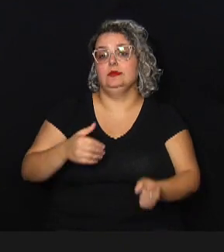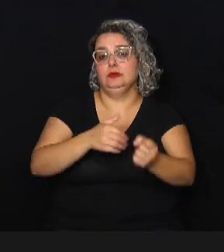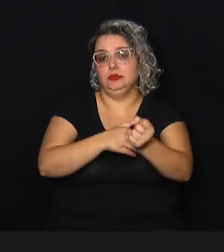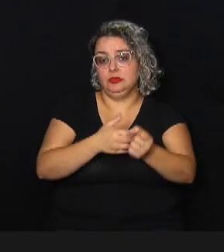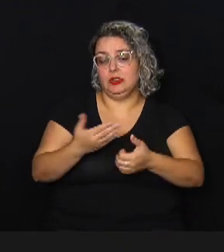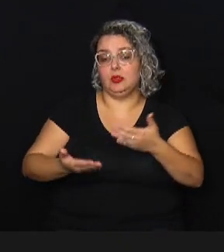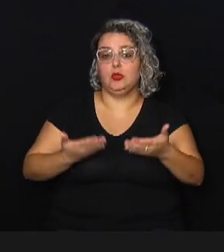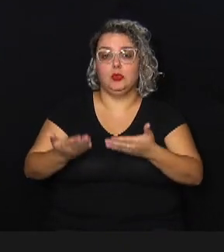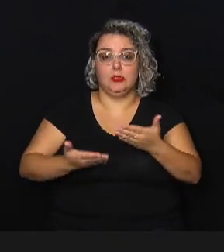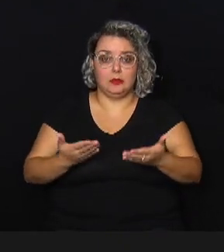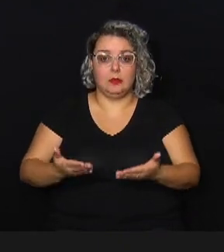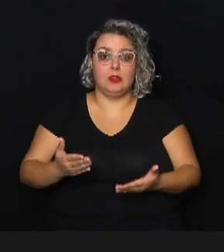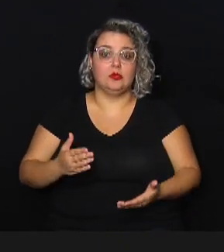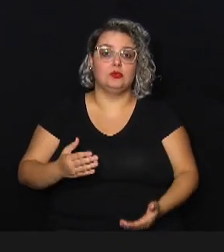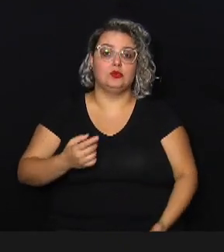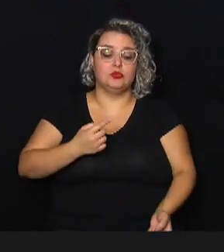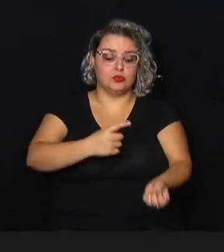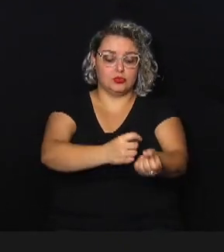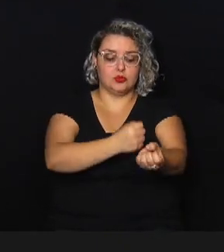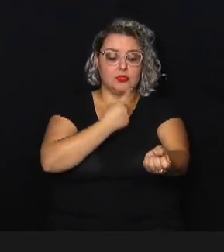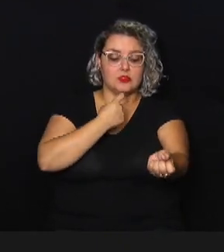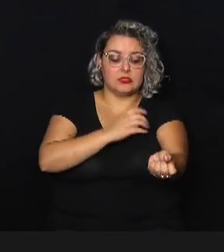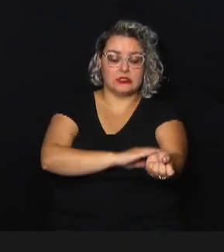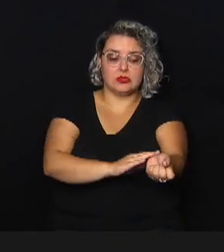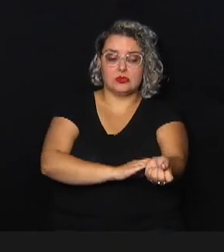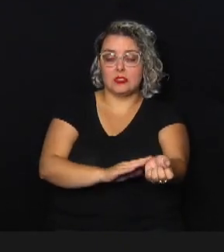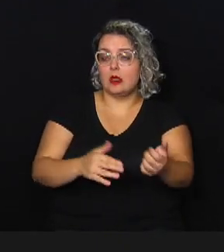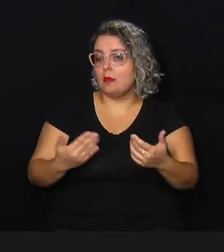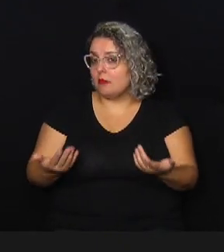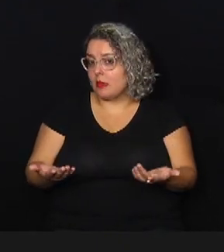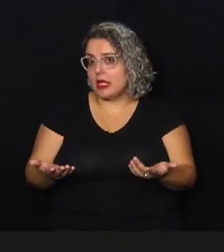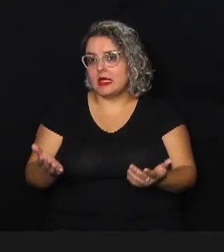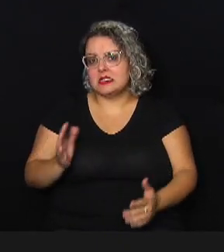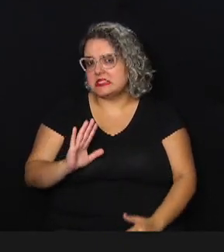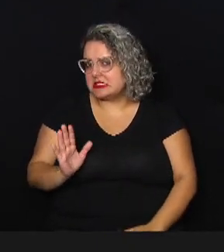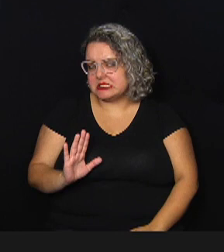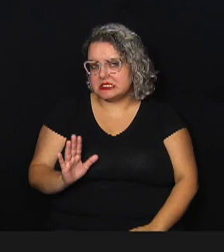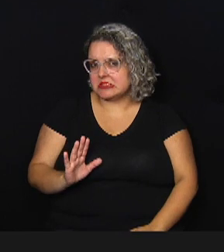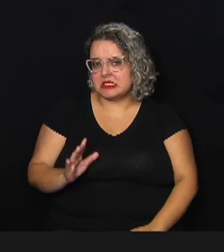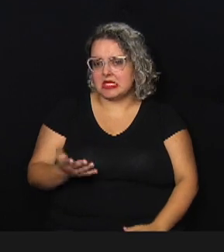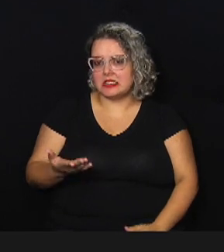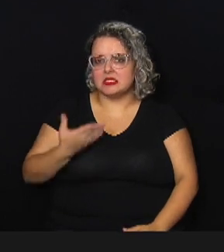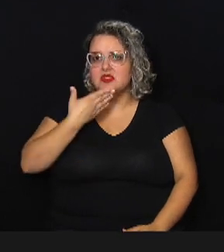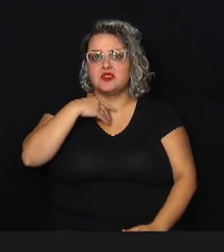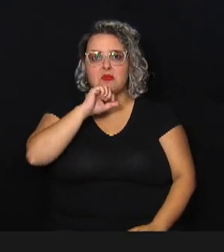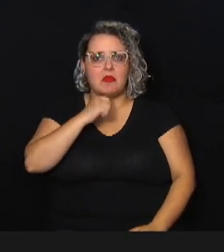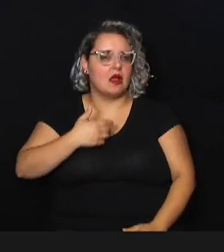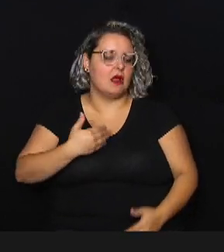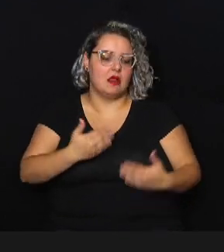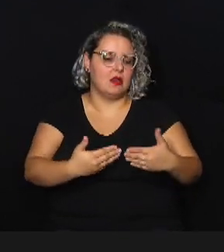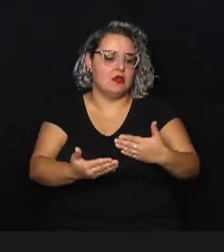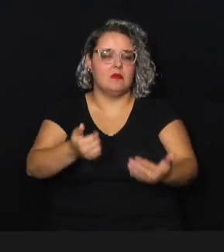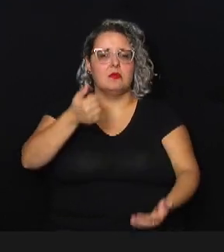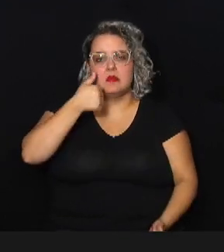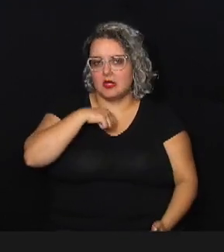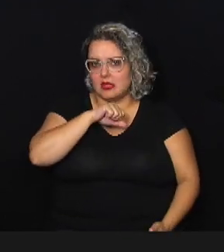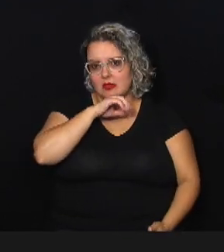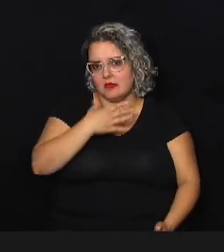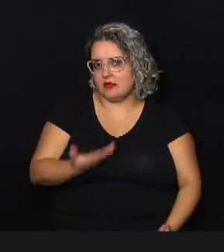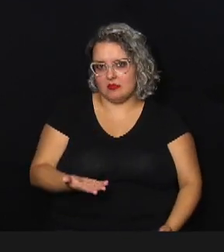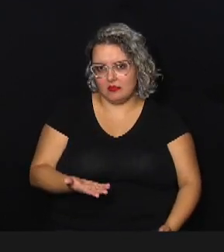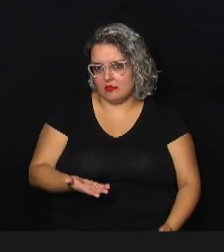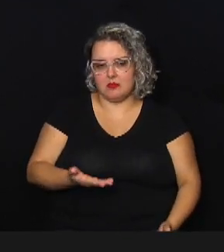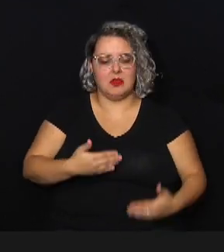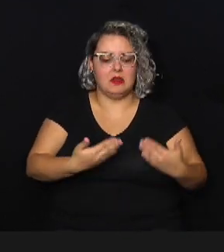dessas leucemias, mas nada hereditário, de pai para filho, tá? Mas a exposição a essas